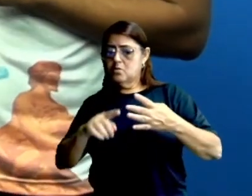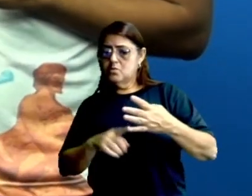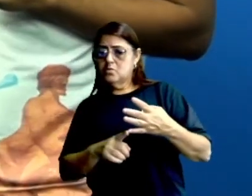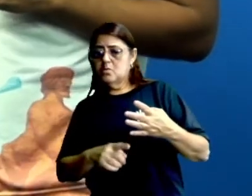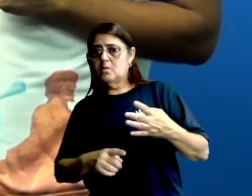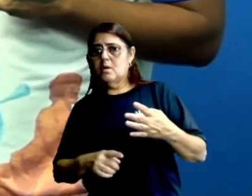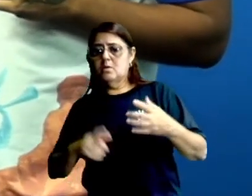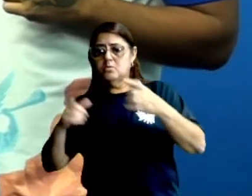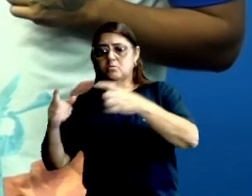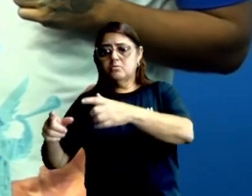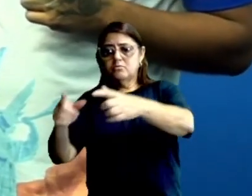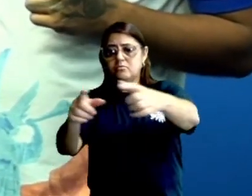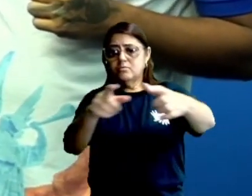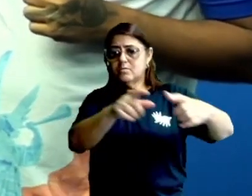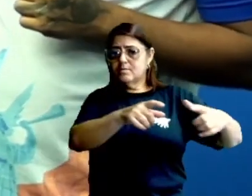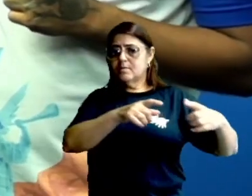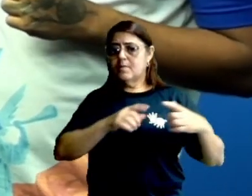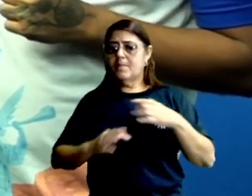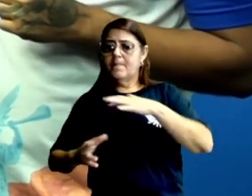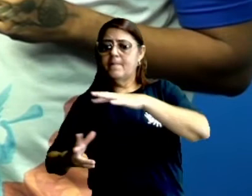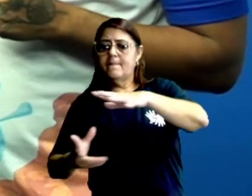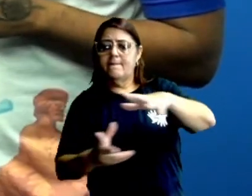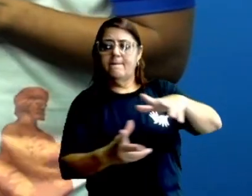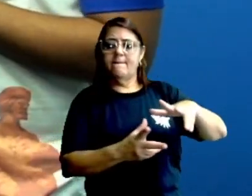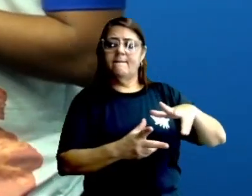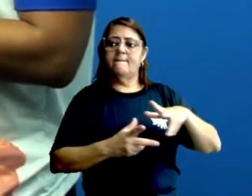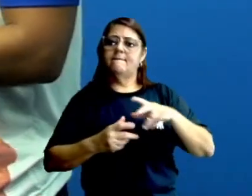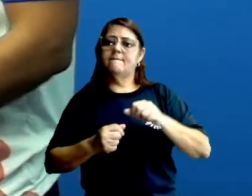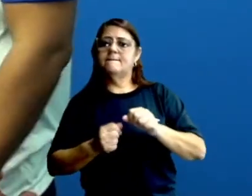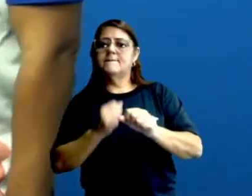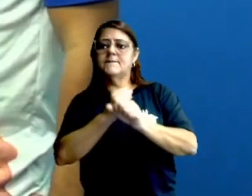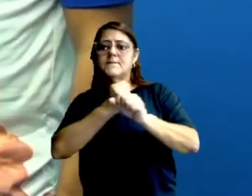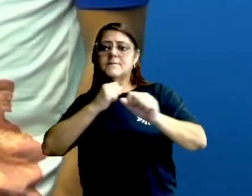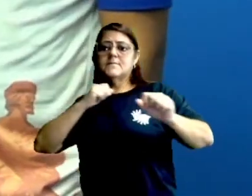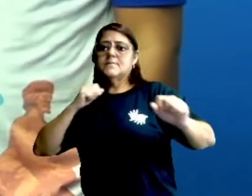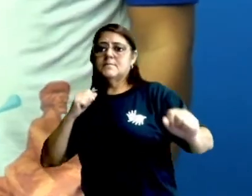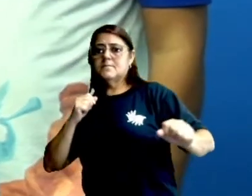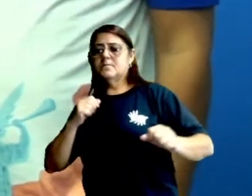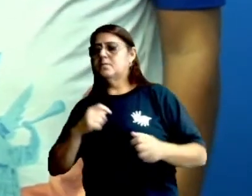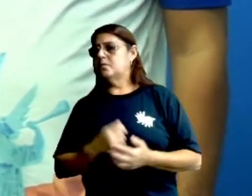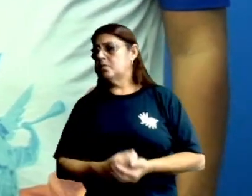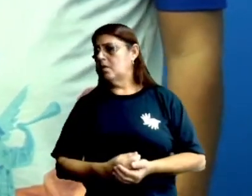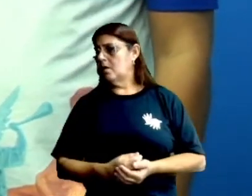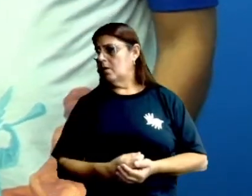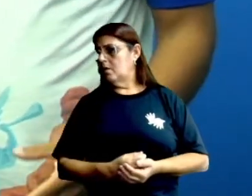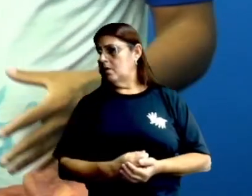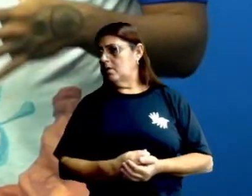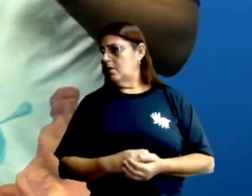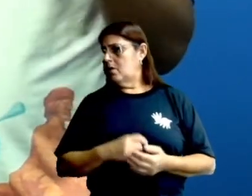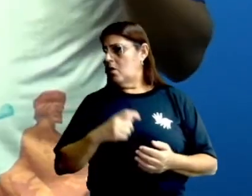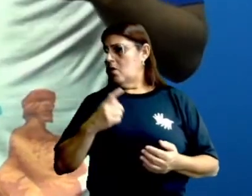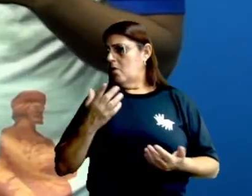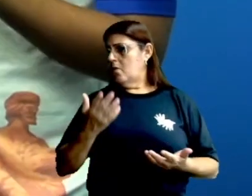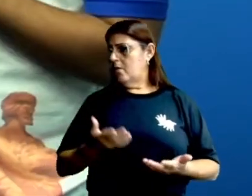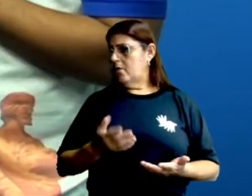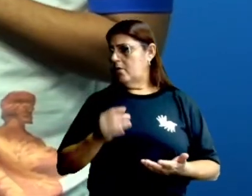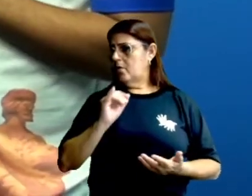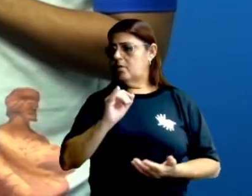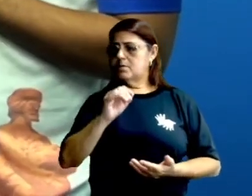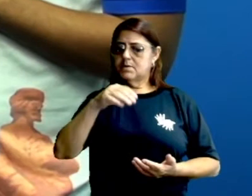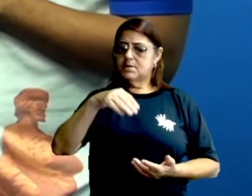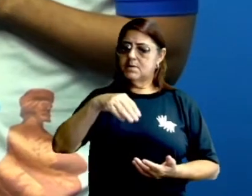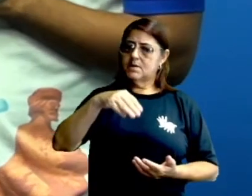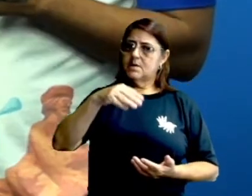porque ele tinha uma grande extensão territorial, certo? O império dos Andes, né, o império dos